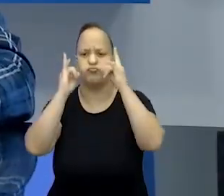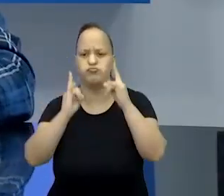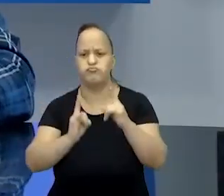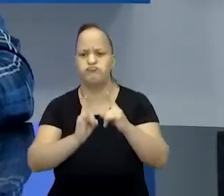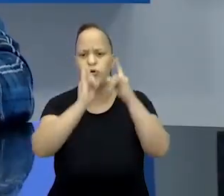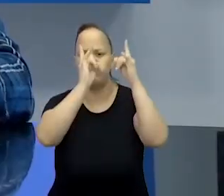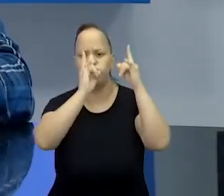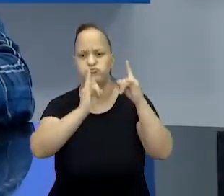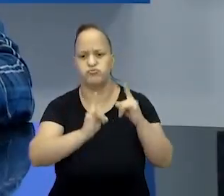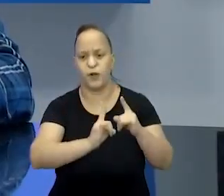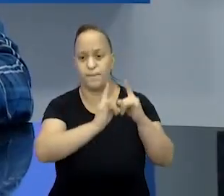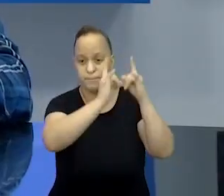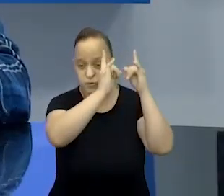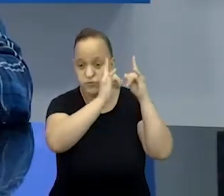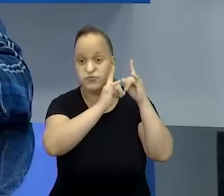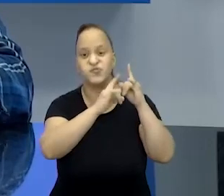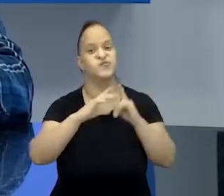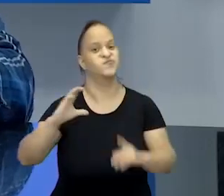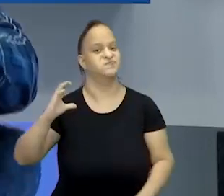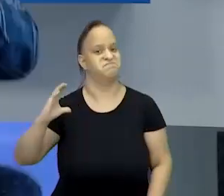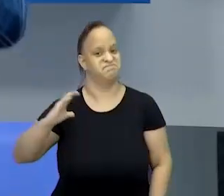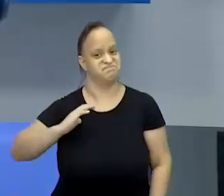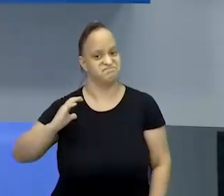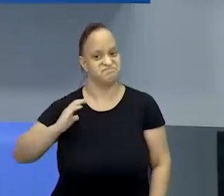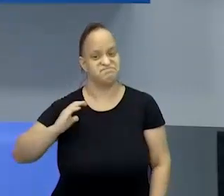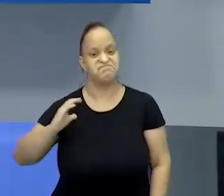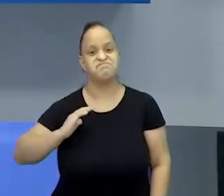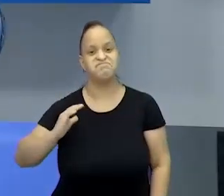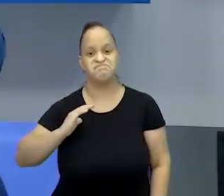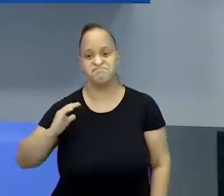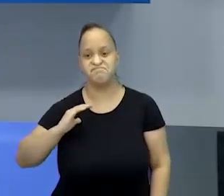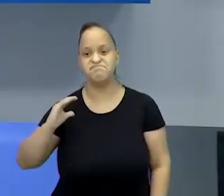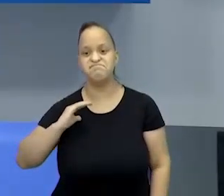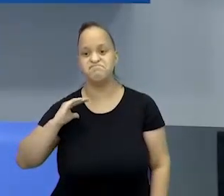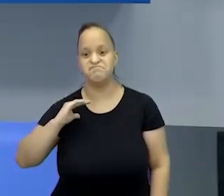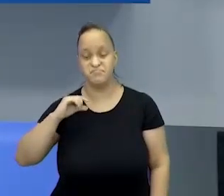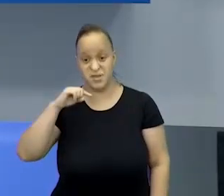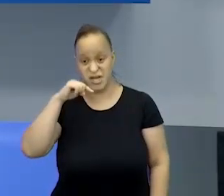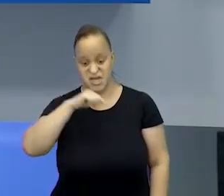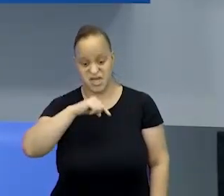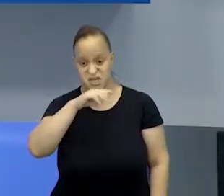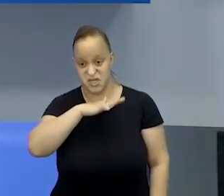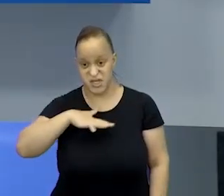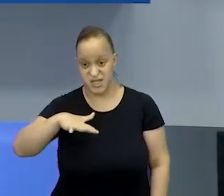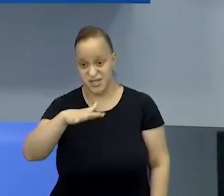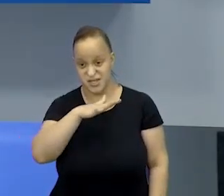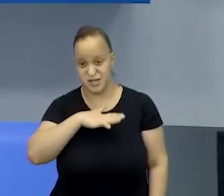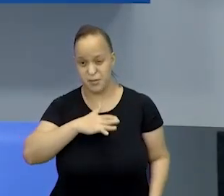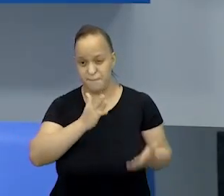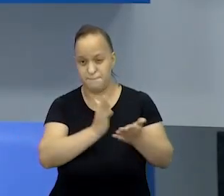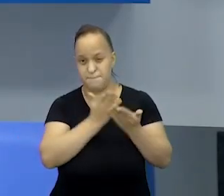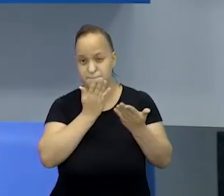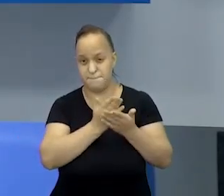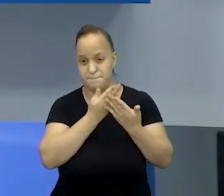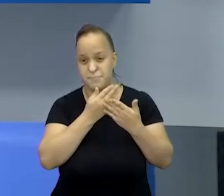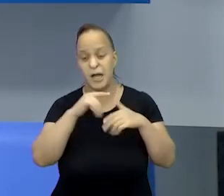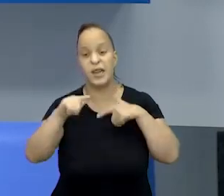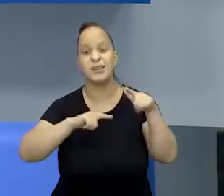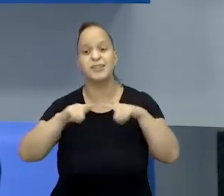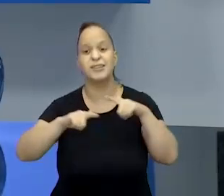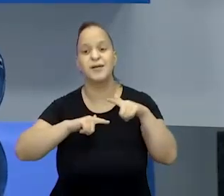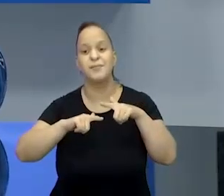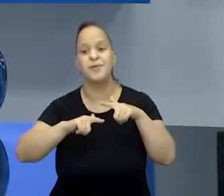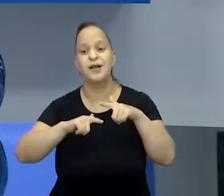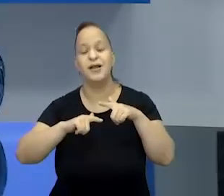mais pobre, ela trabalhava construindo aqueles bairros de elite do centro de São Paulo, tá?